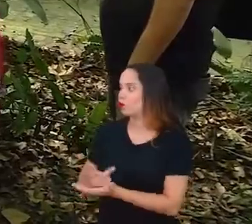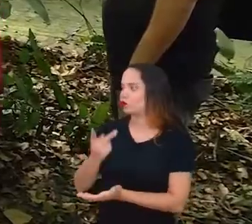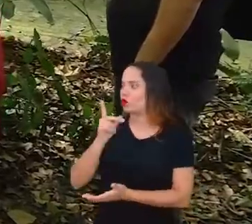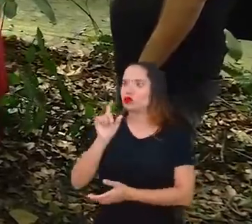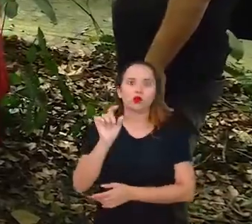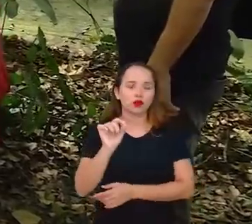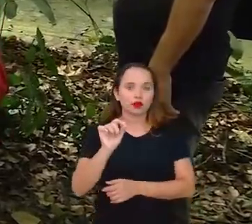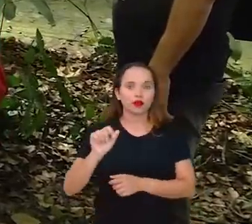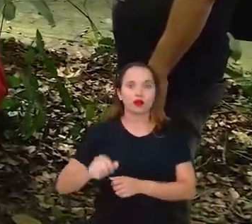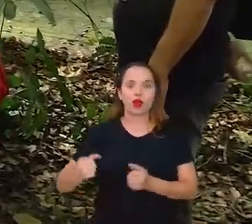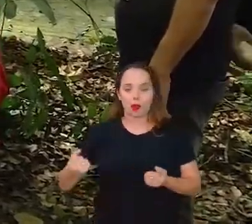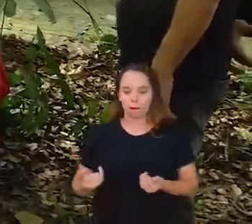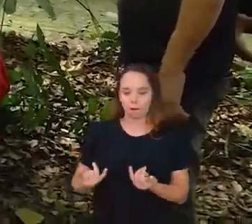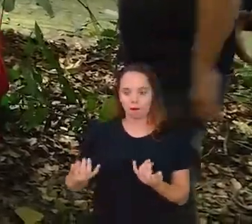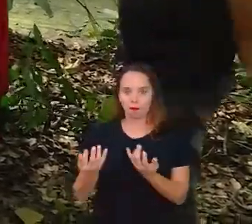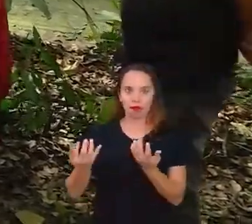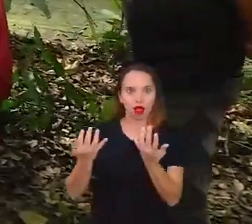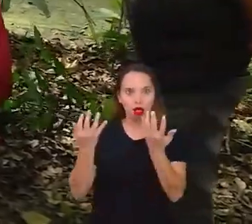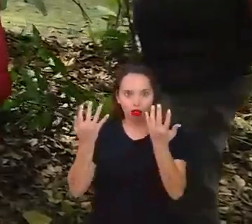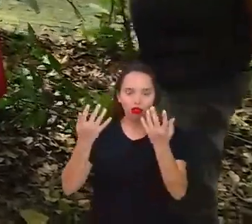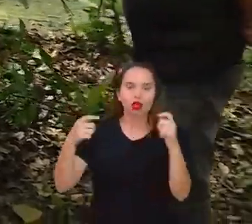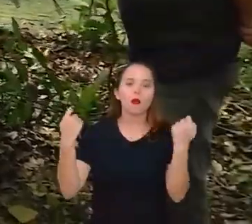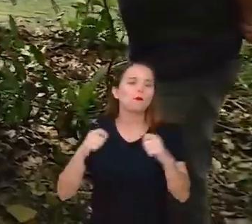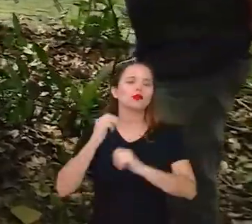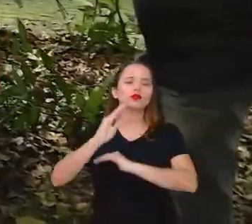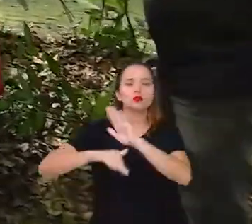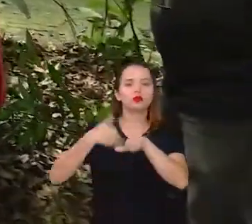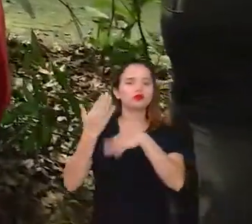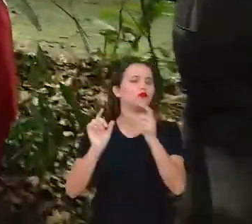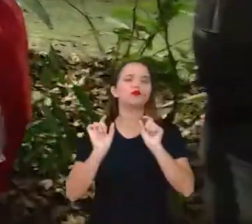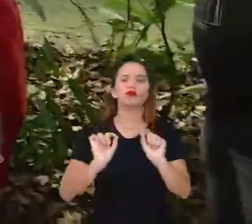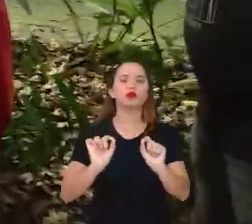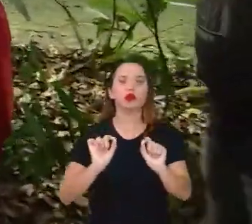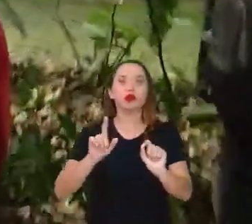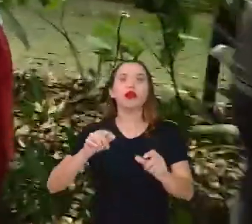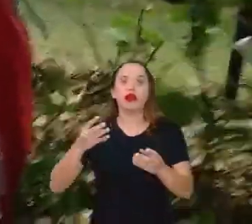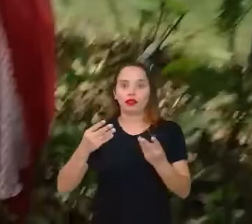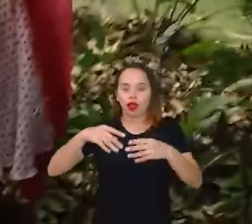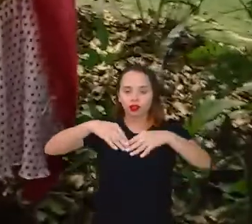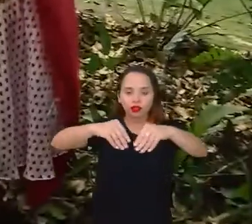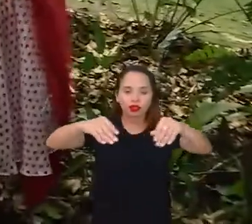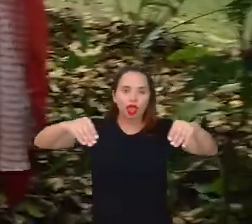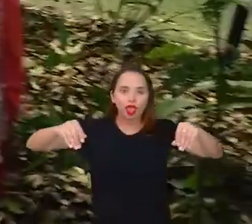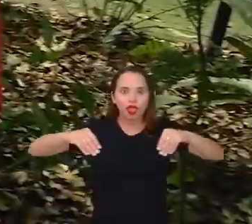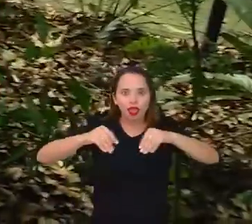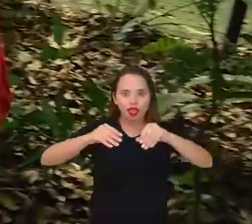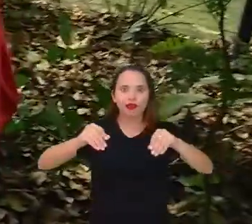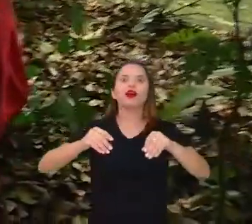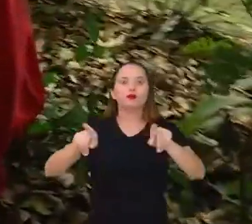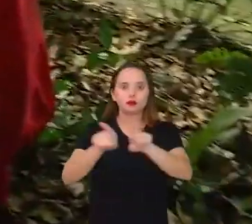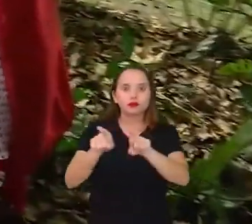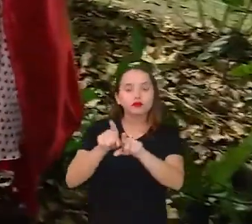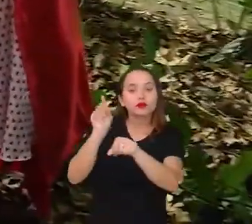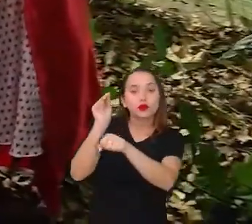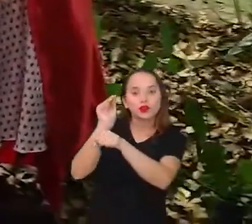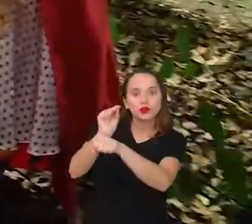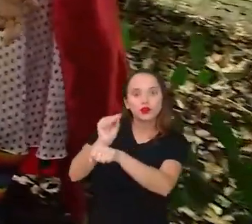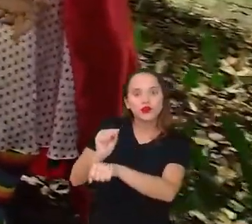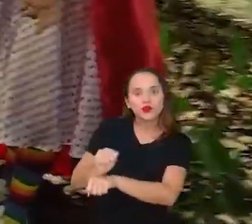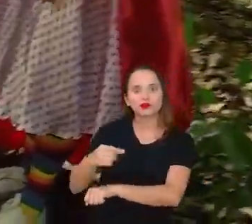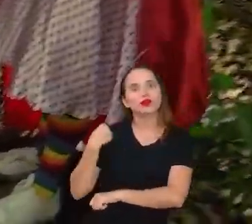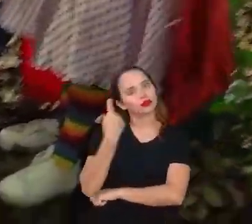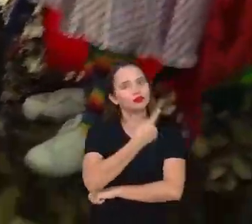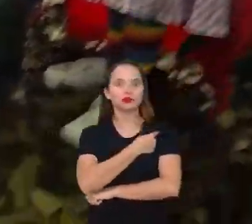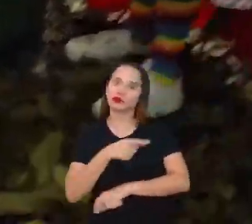A planta, para desenvolver, ela precisa da terra, ela precisa do cuidado da